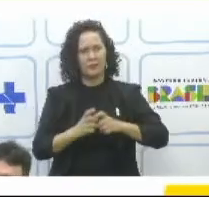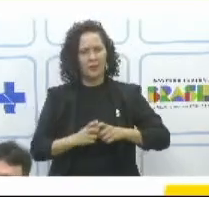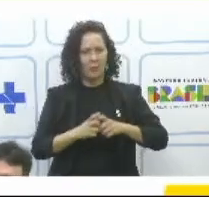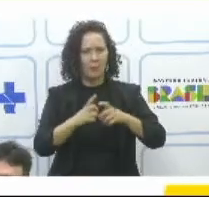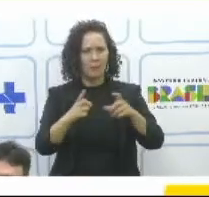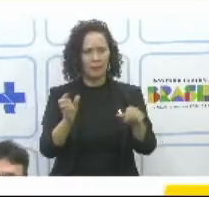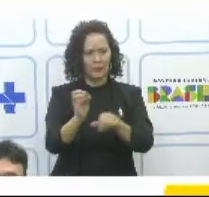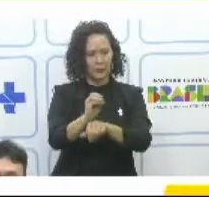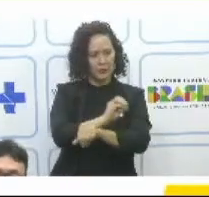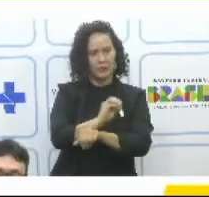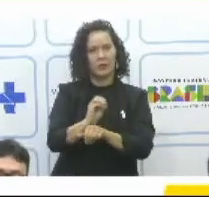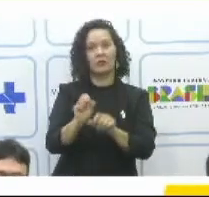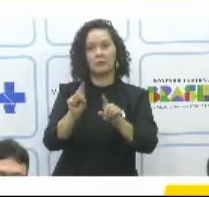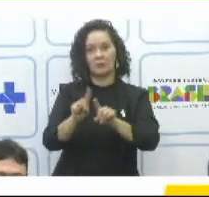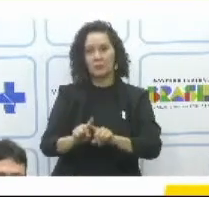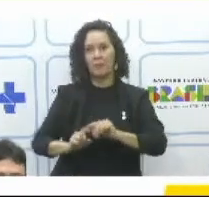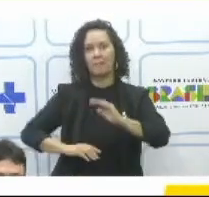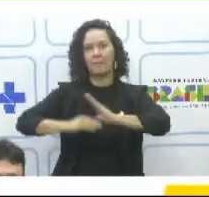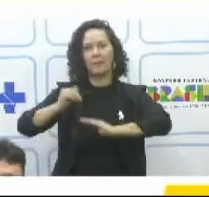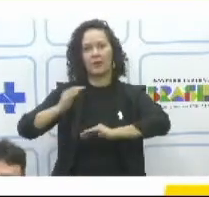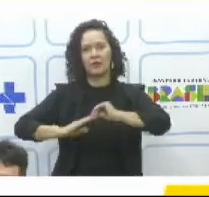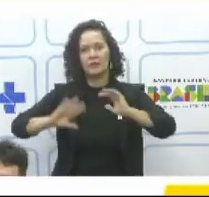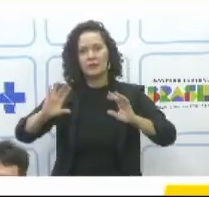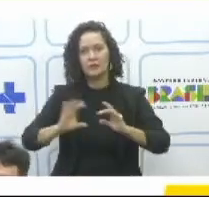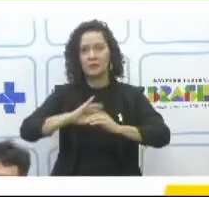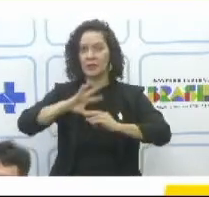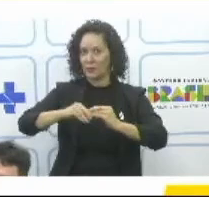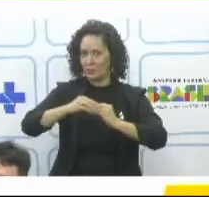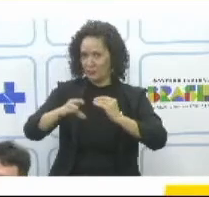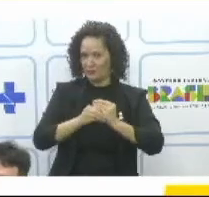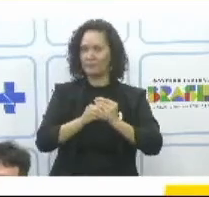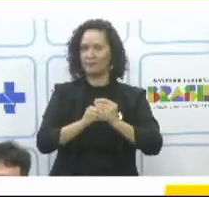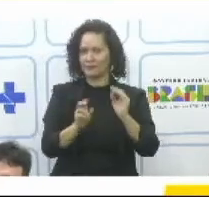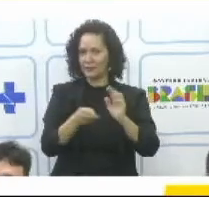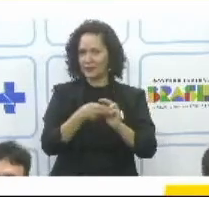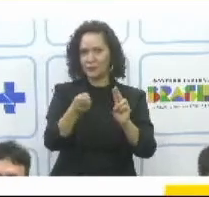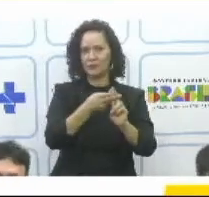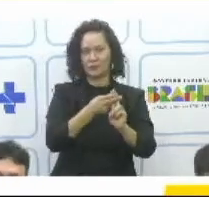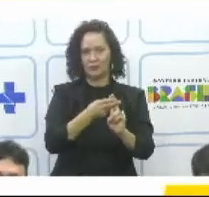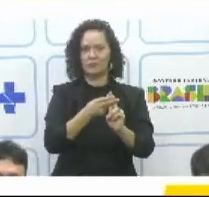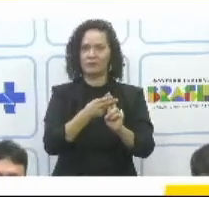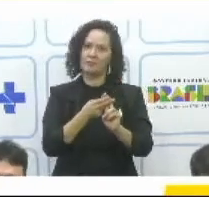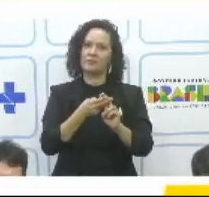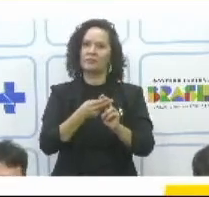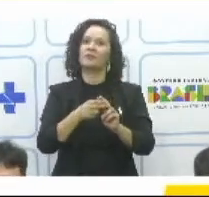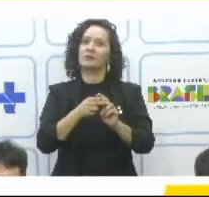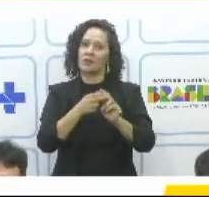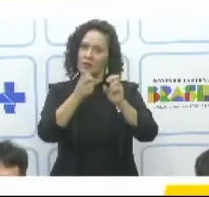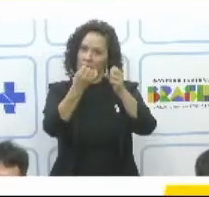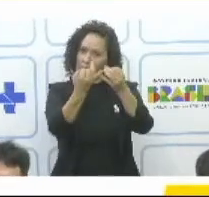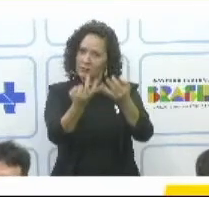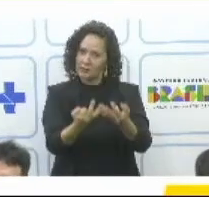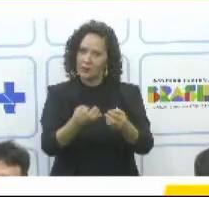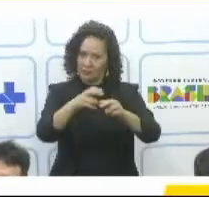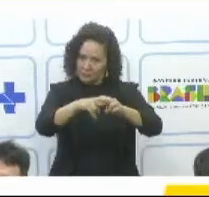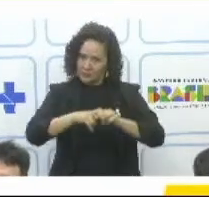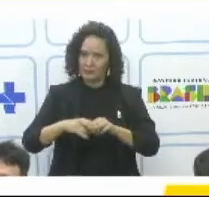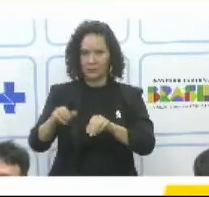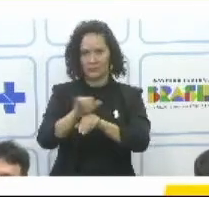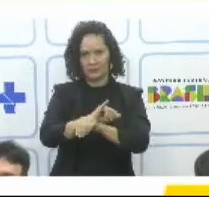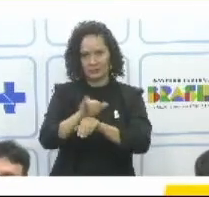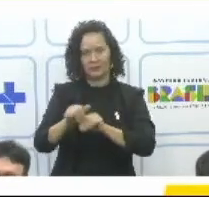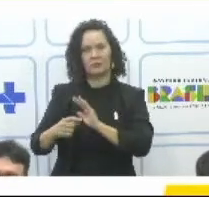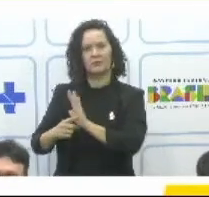ampliado, né, pelas práticas integrativas complementares. Então, é nesse sentido que a gente traz, né, essa